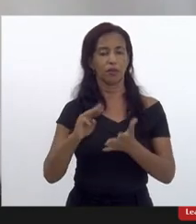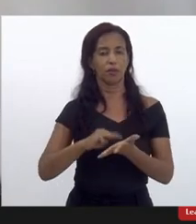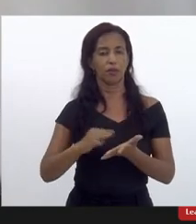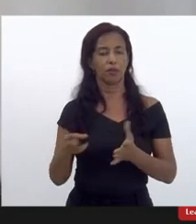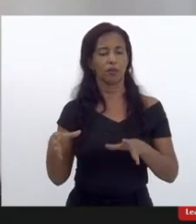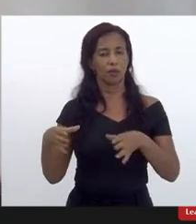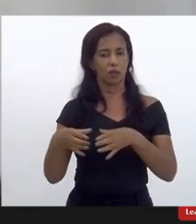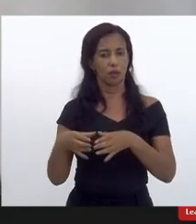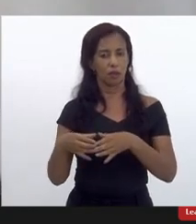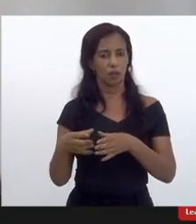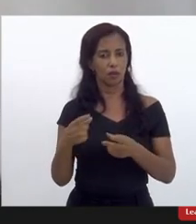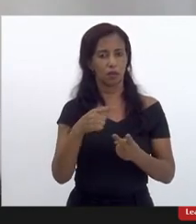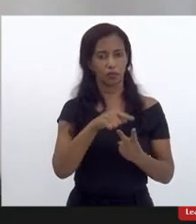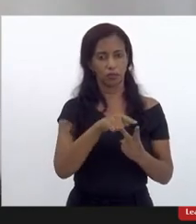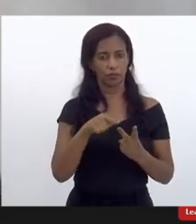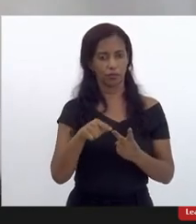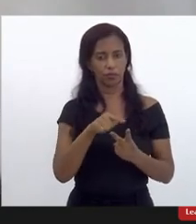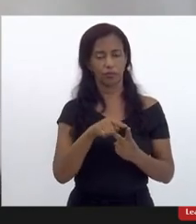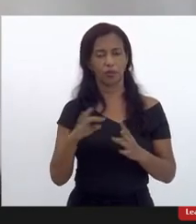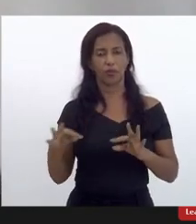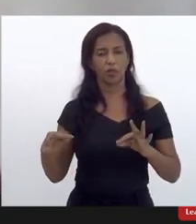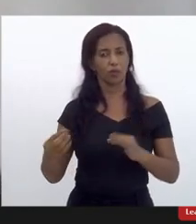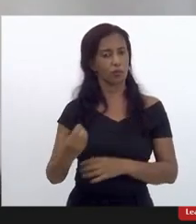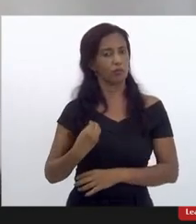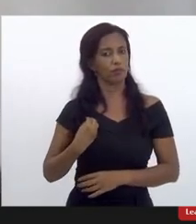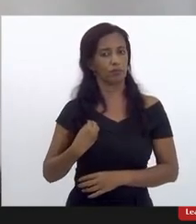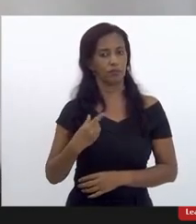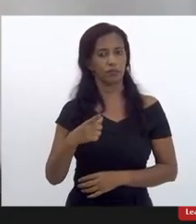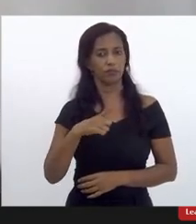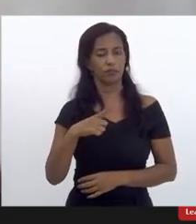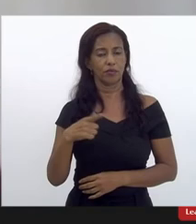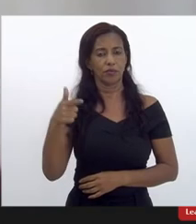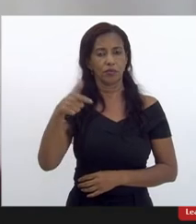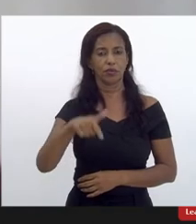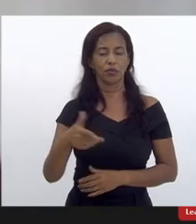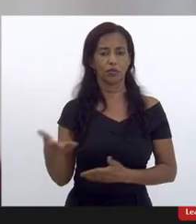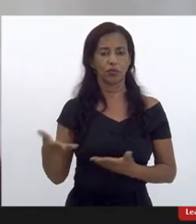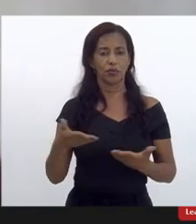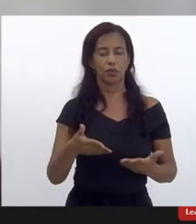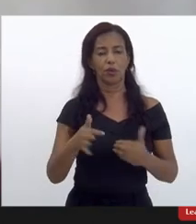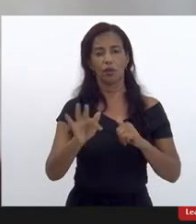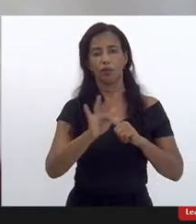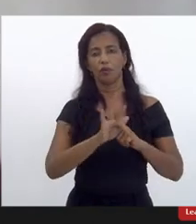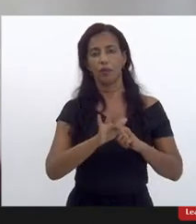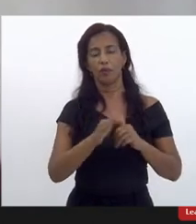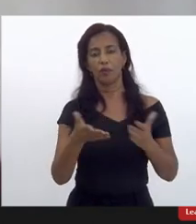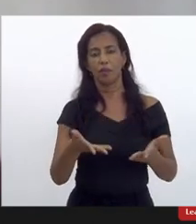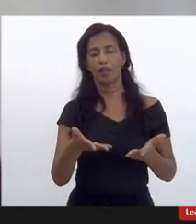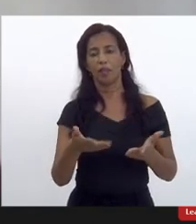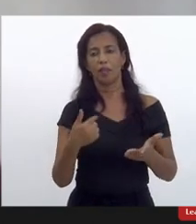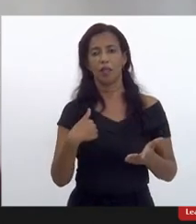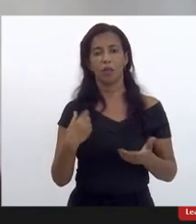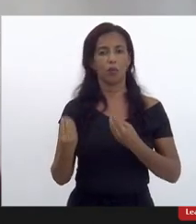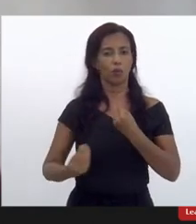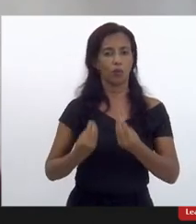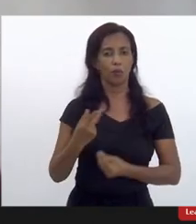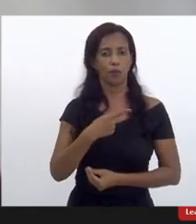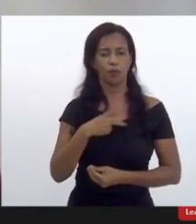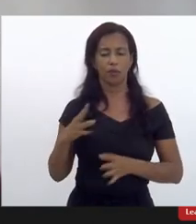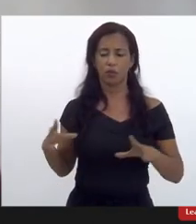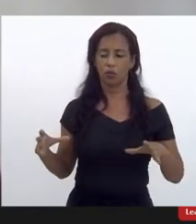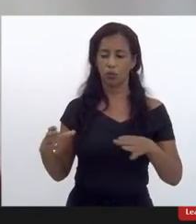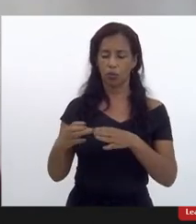da comissão, das duas comissões e a todos aqui presentes. Né? Mais uma vez, coloco a Rede FAETEC, eu enquanto presidente, toda a nossa